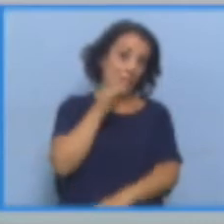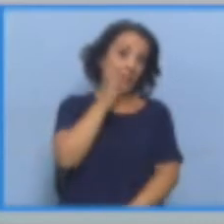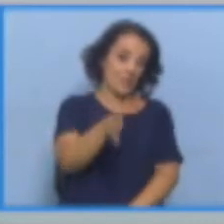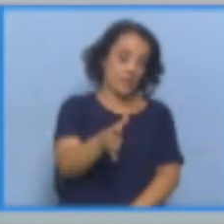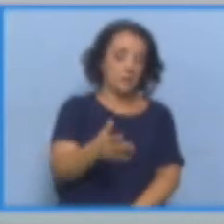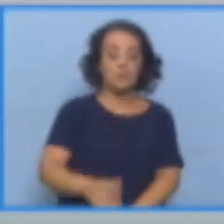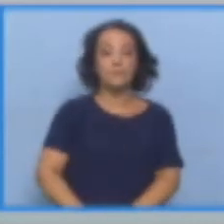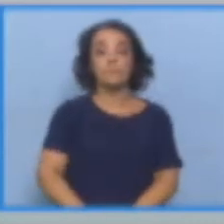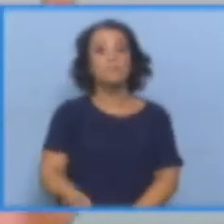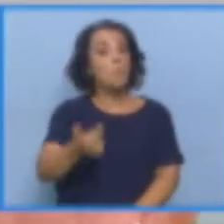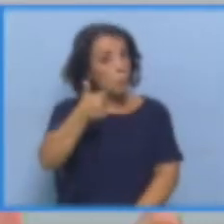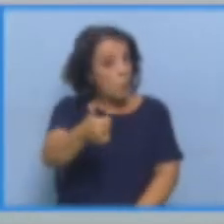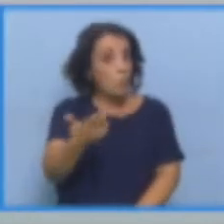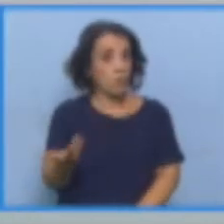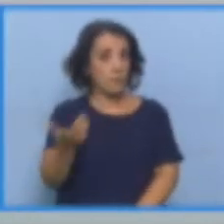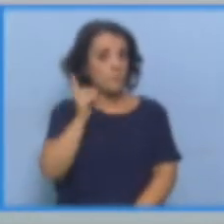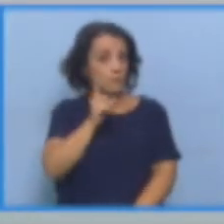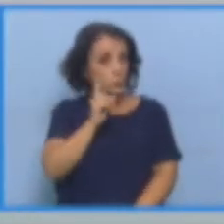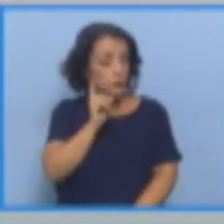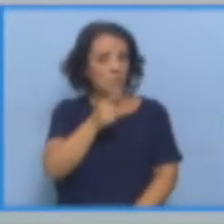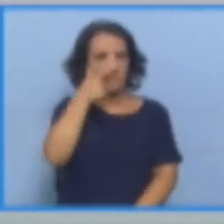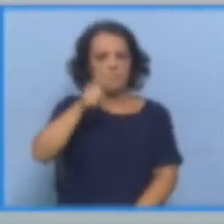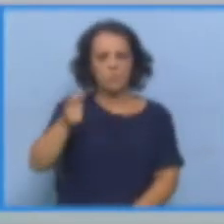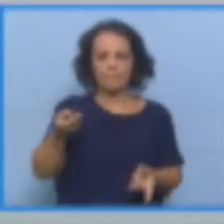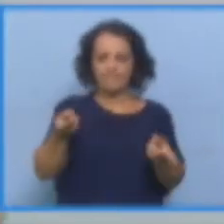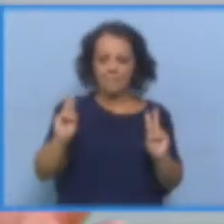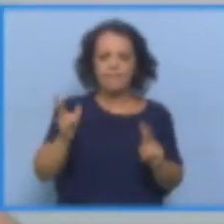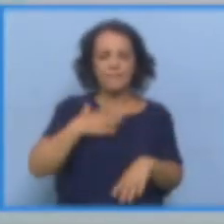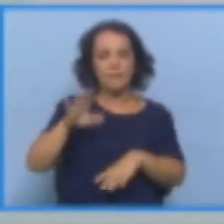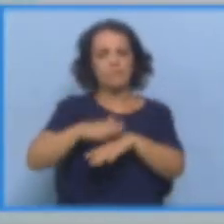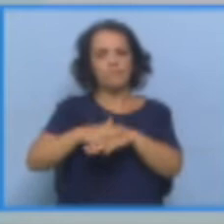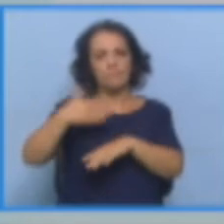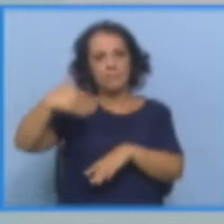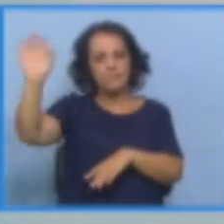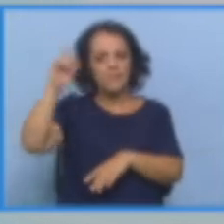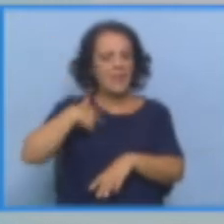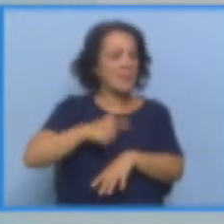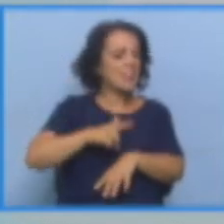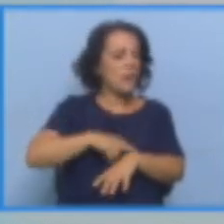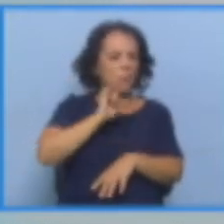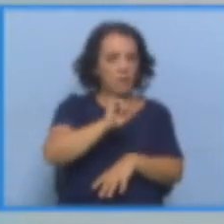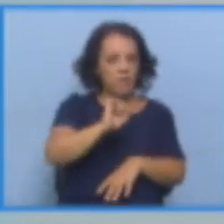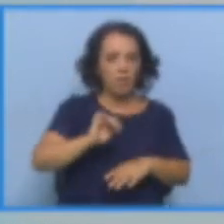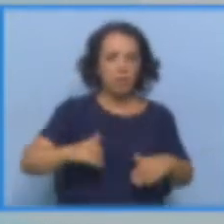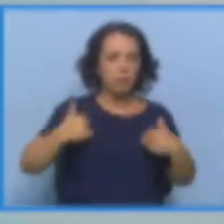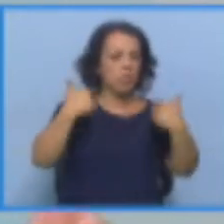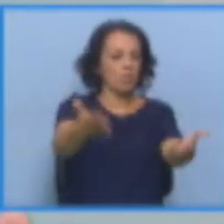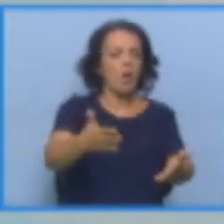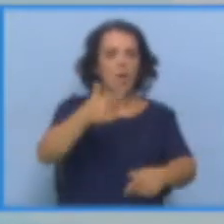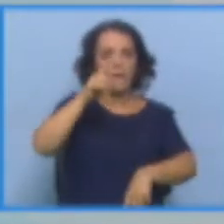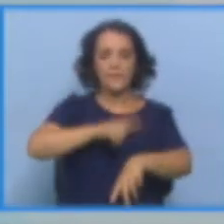que as pessoas estejam disponíveis para ir para fora, para dar o seu tempo, para partilhar o seu